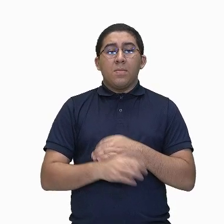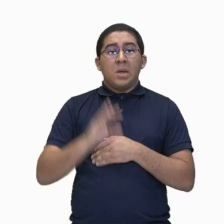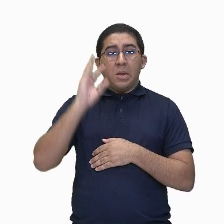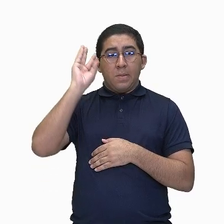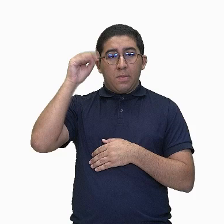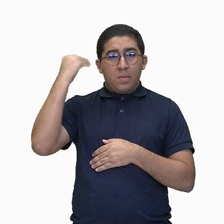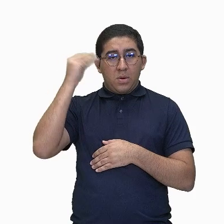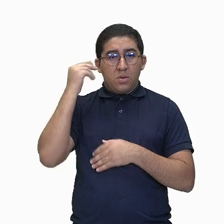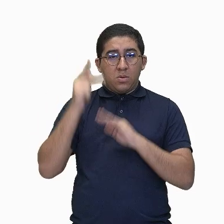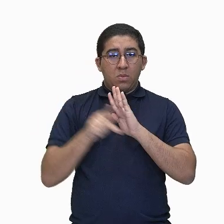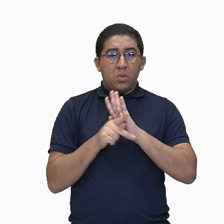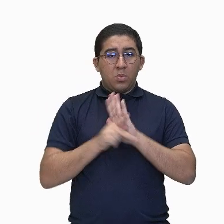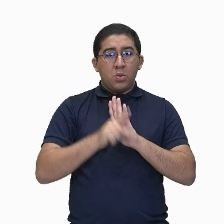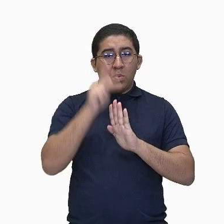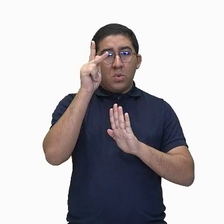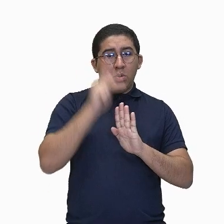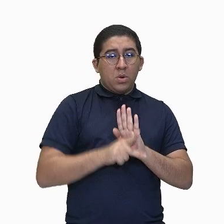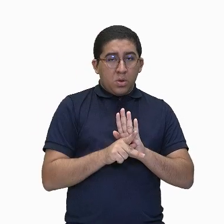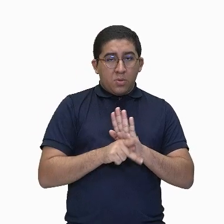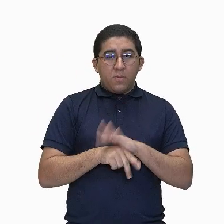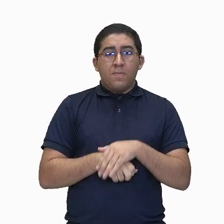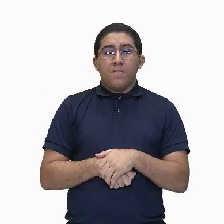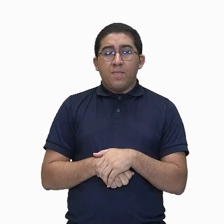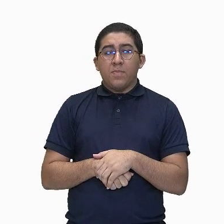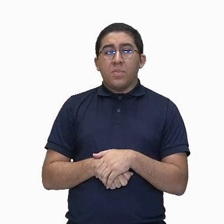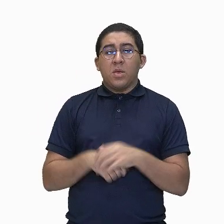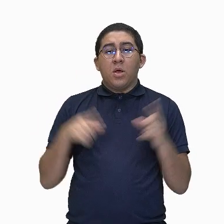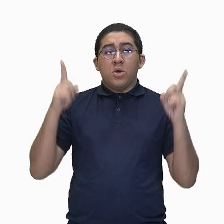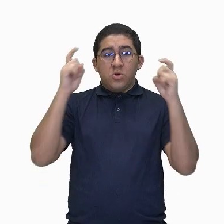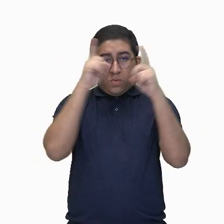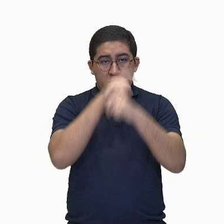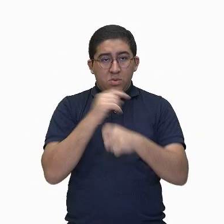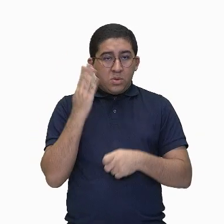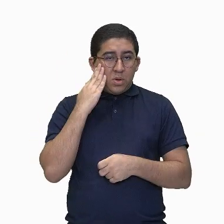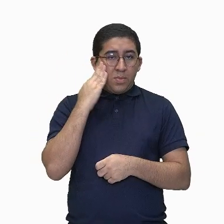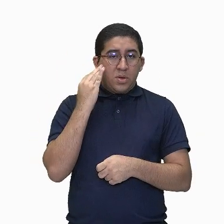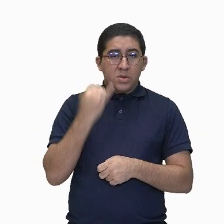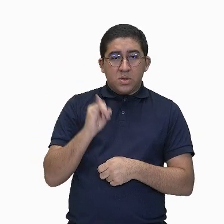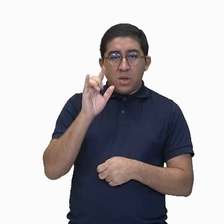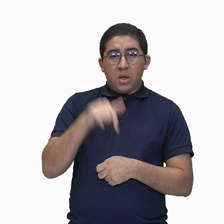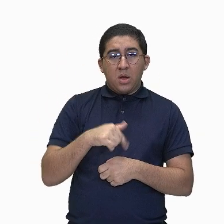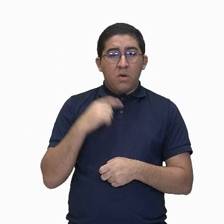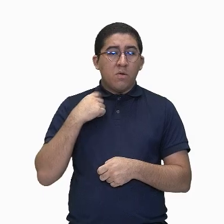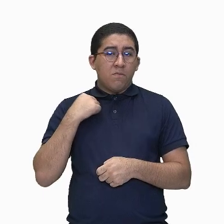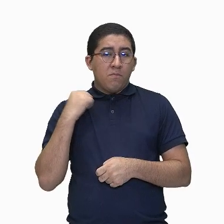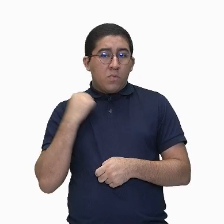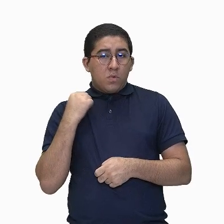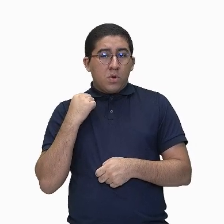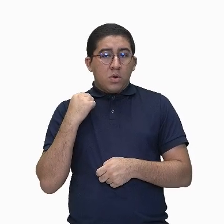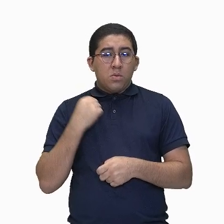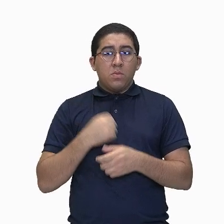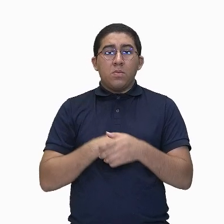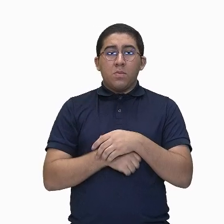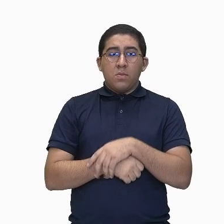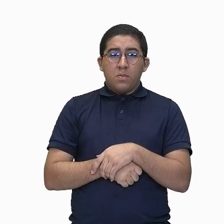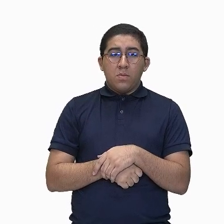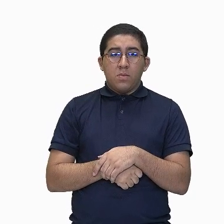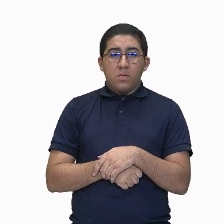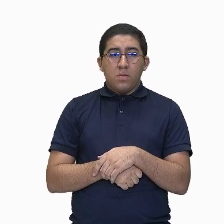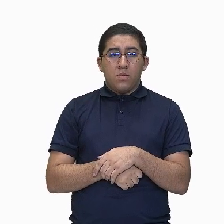Fronteiras, muitas vezes é difícil definir se o deslocamento é puramente voluntário. Ou seja, será